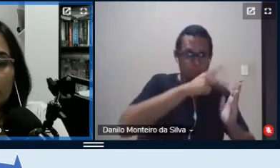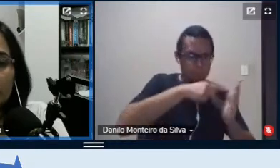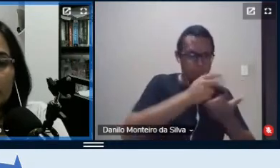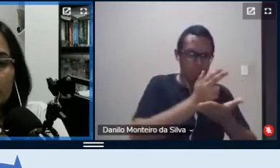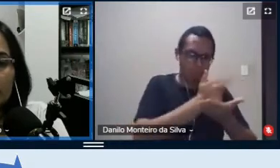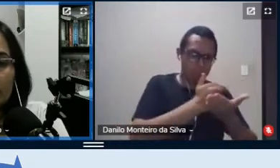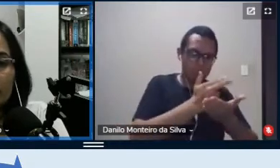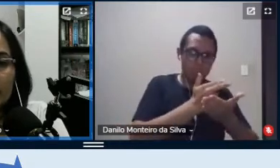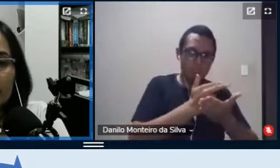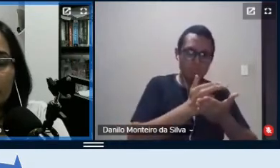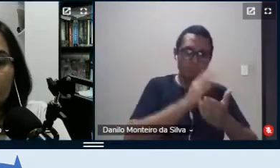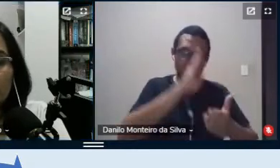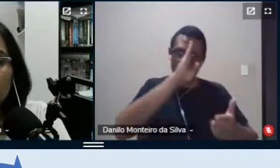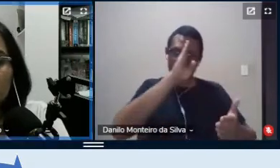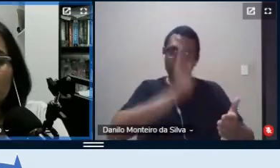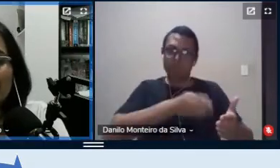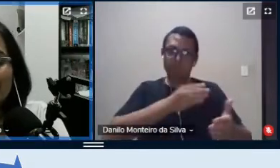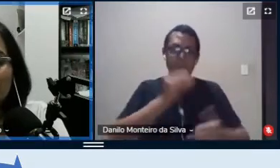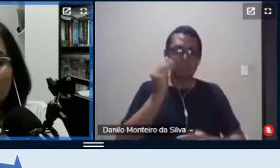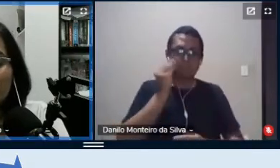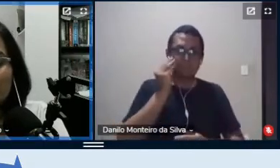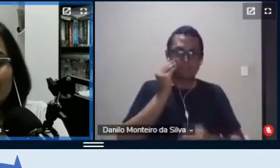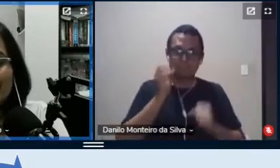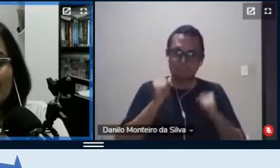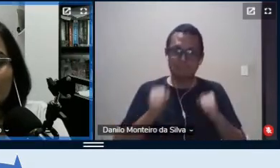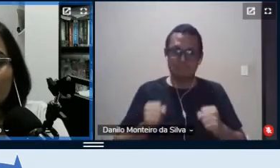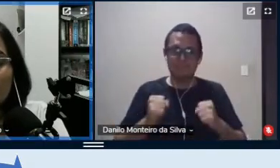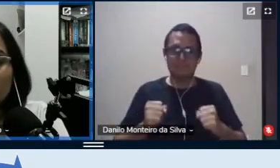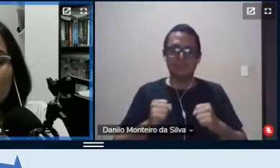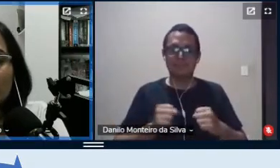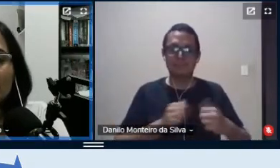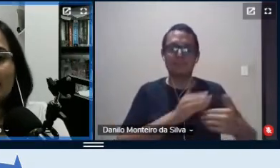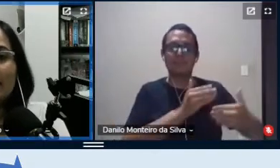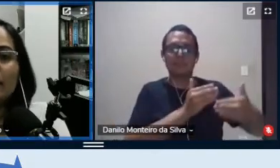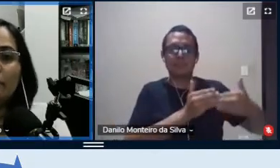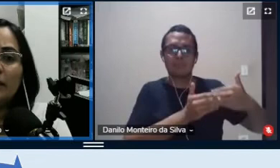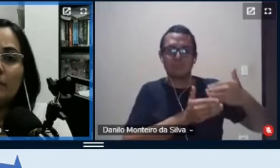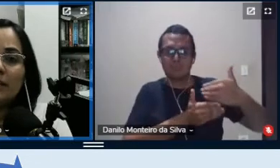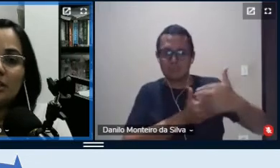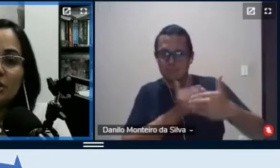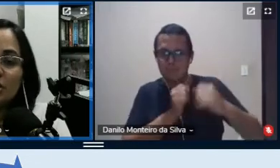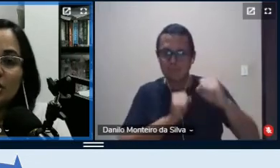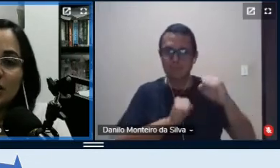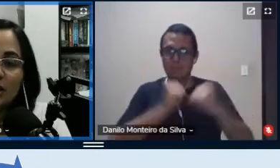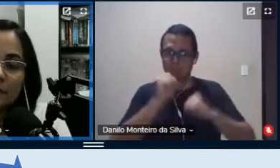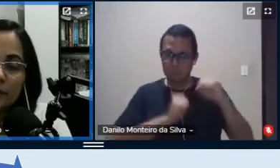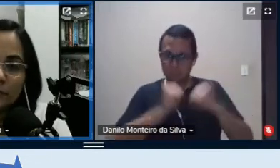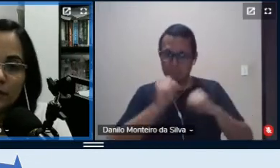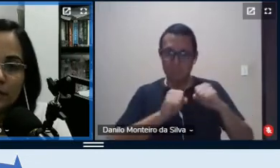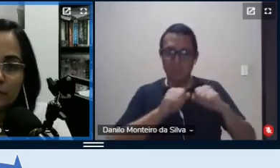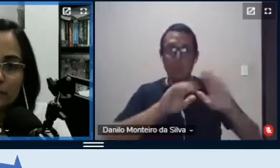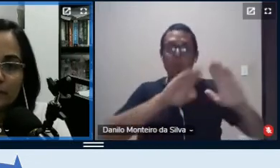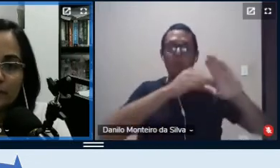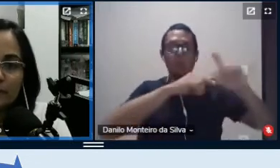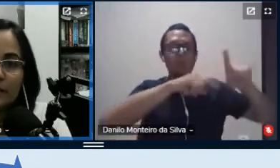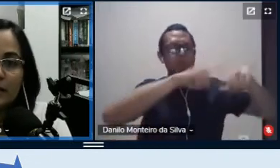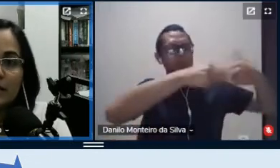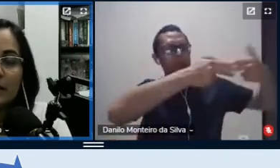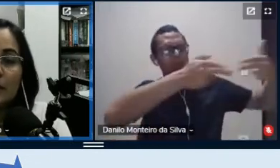ensaio. Quando eu estou lá na fabricação, toda a matéria-prima que chega para